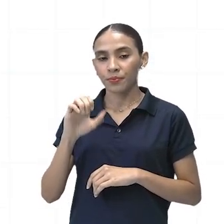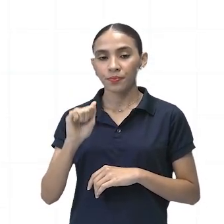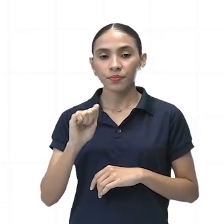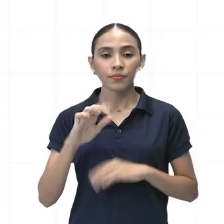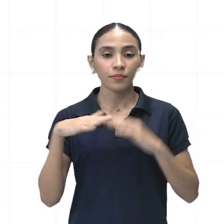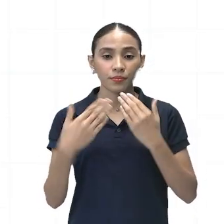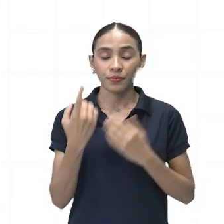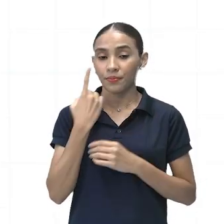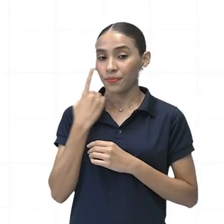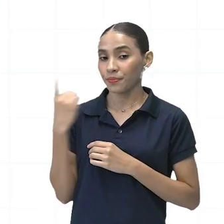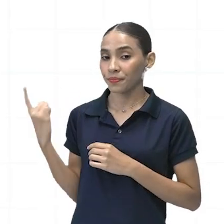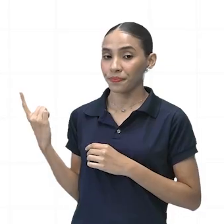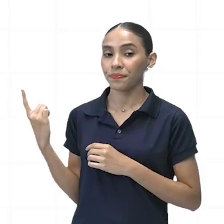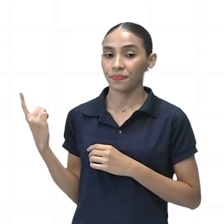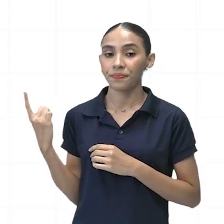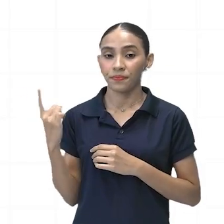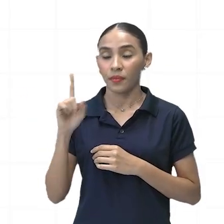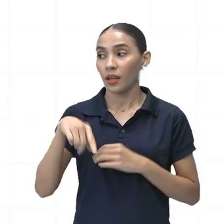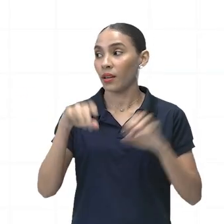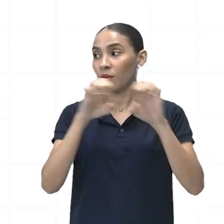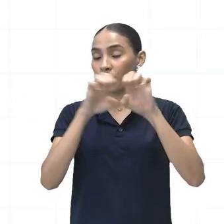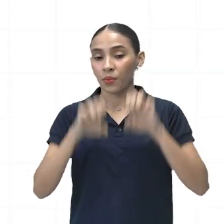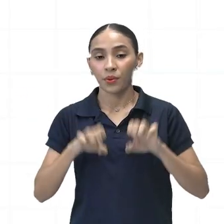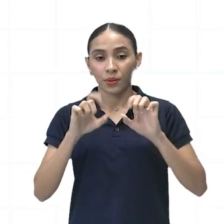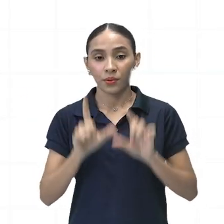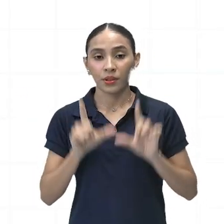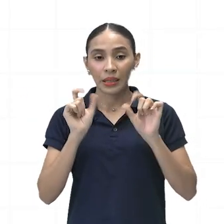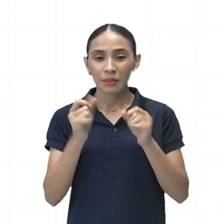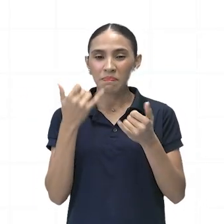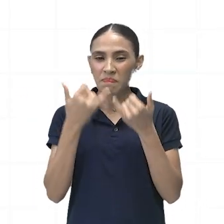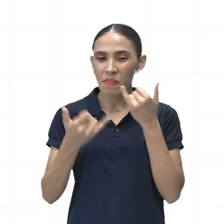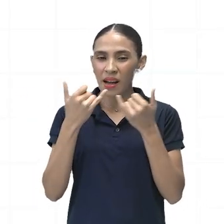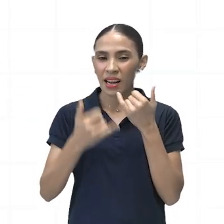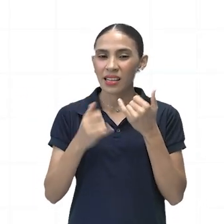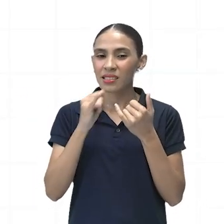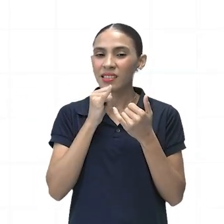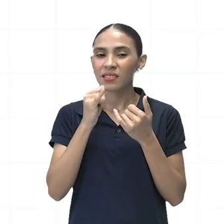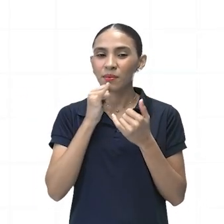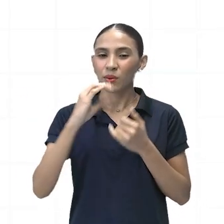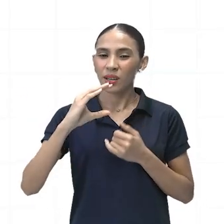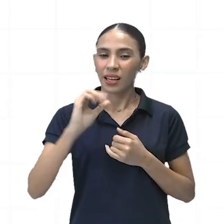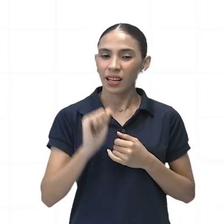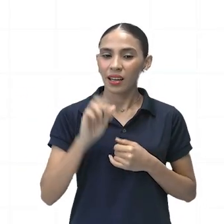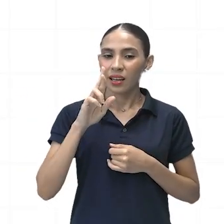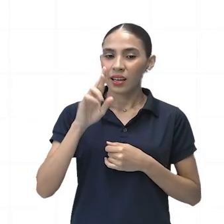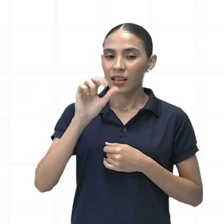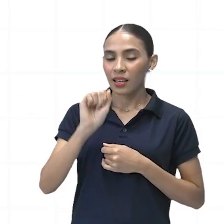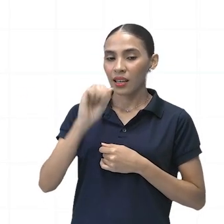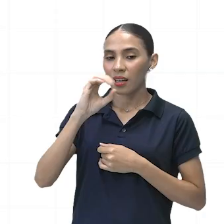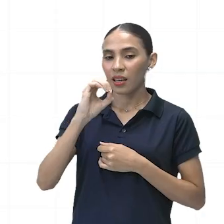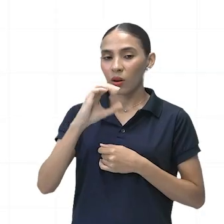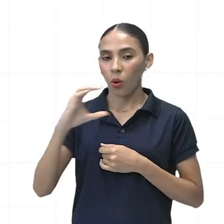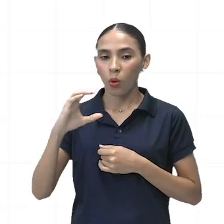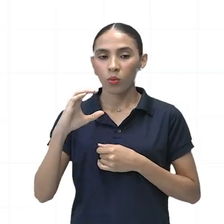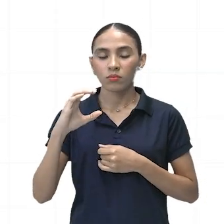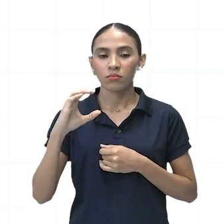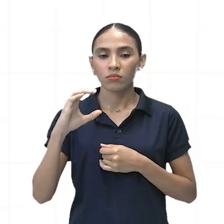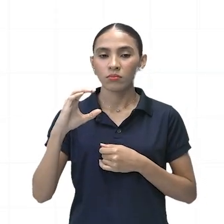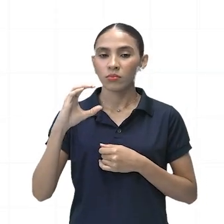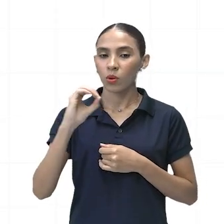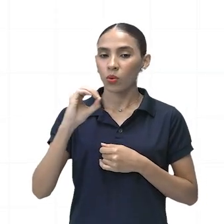cóclea, que é essa estrutura que parece um caracol. Percebam aí.